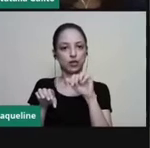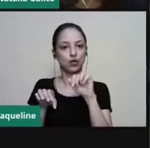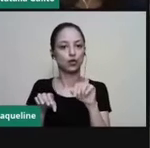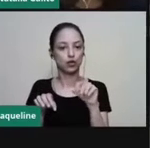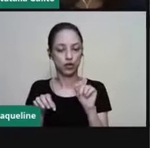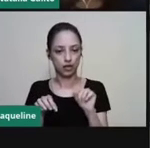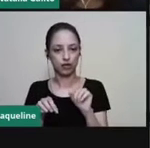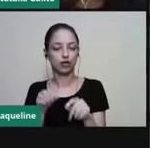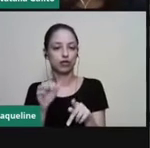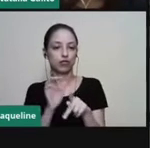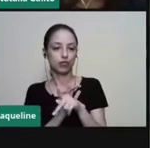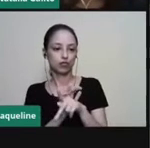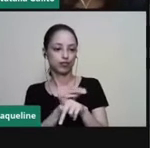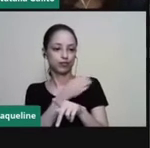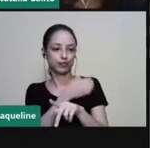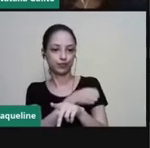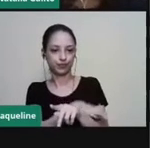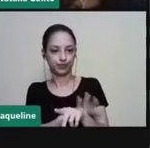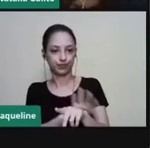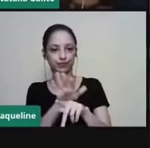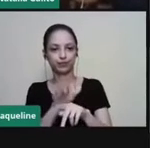indireta da função endotelial.